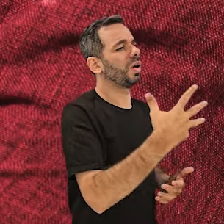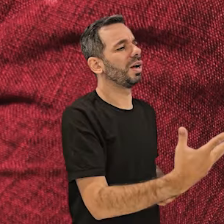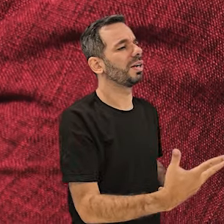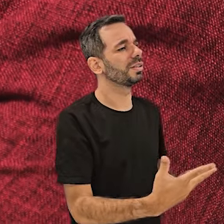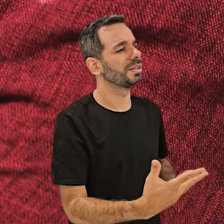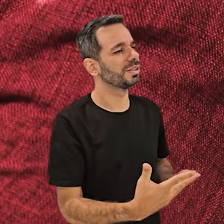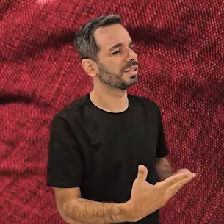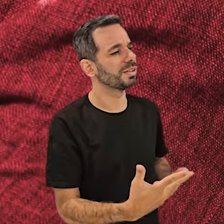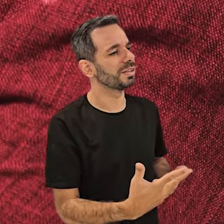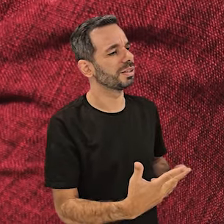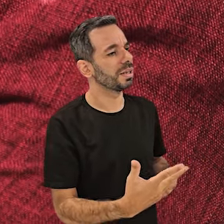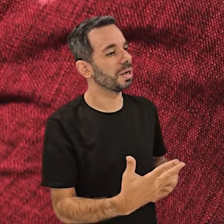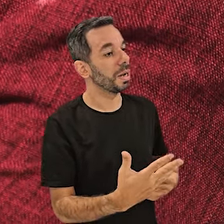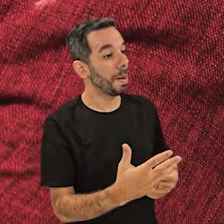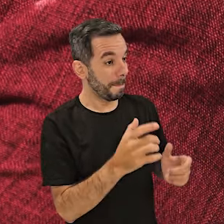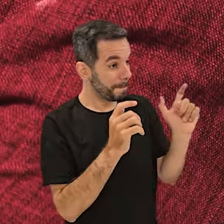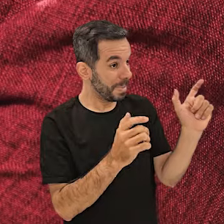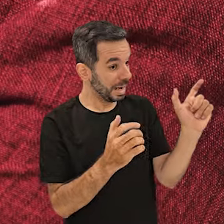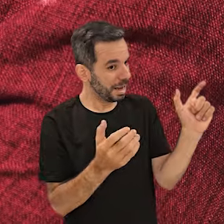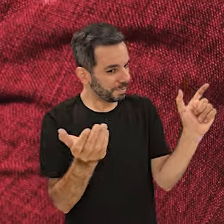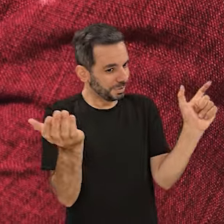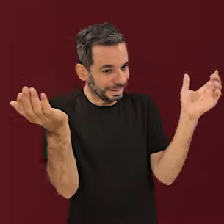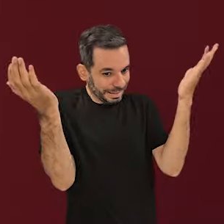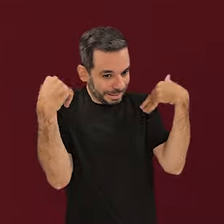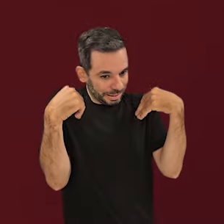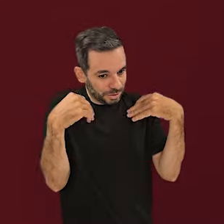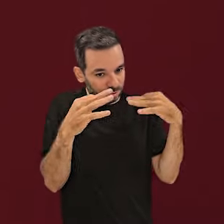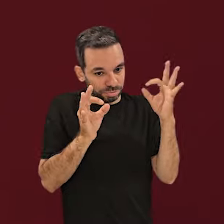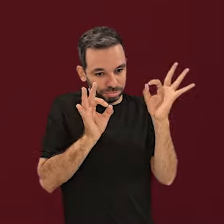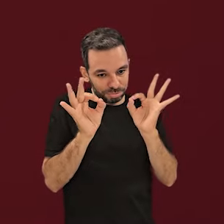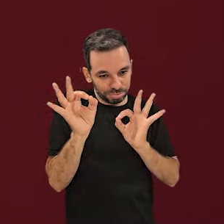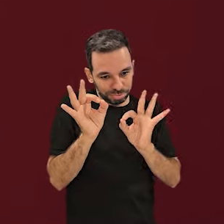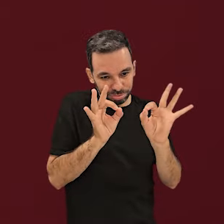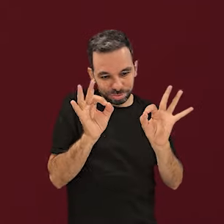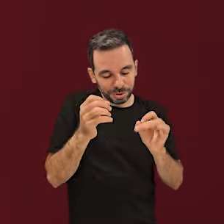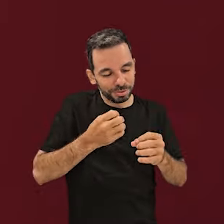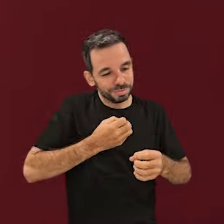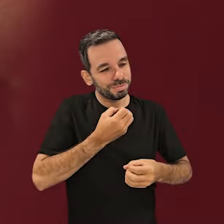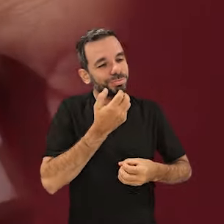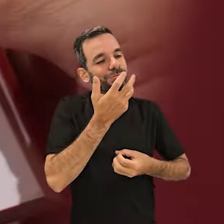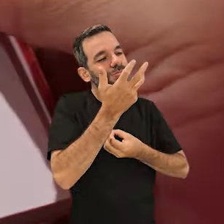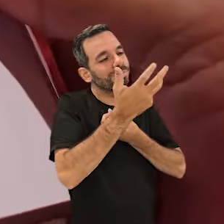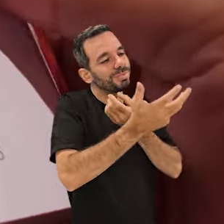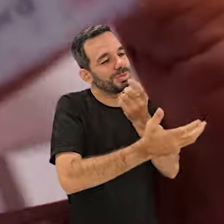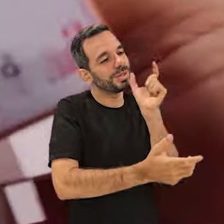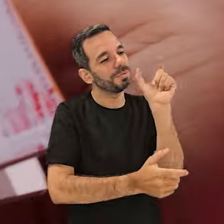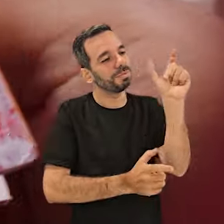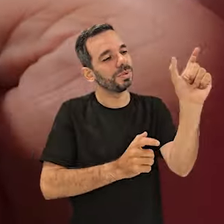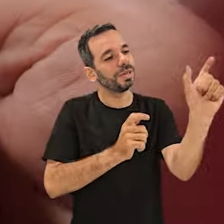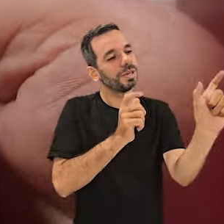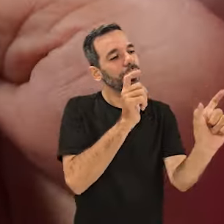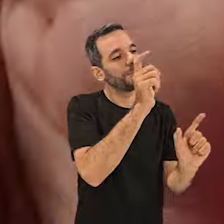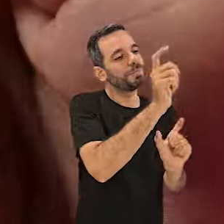túneis. Palavras que vêm de dentro e organizam tudo, uma palavra por